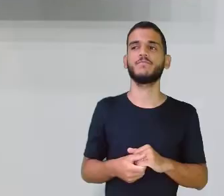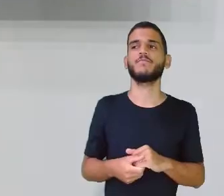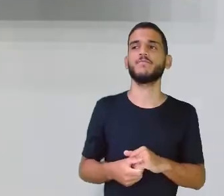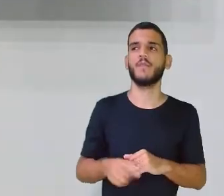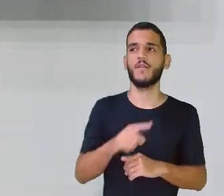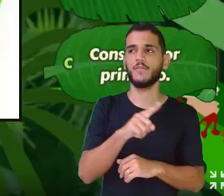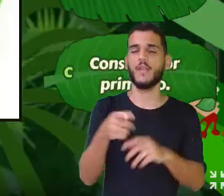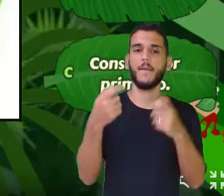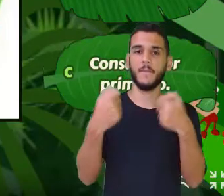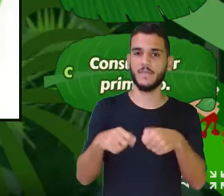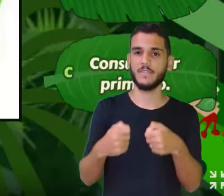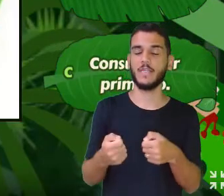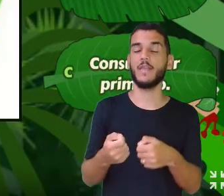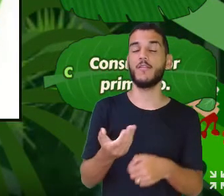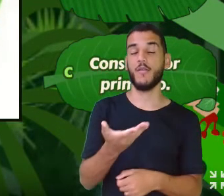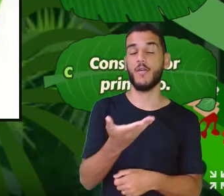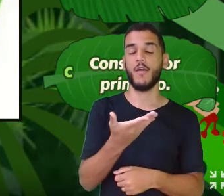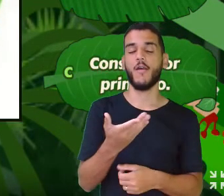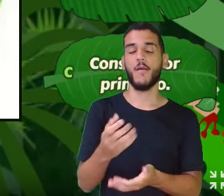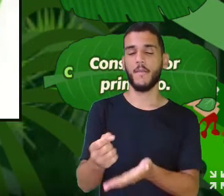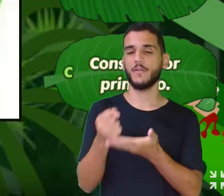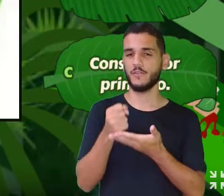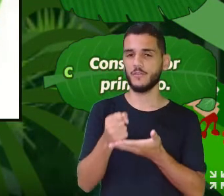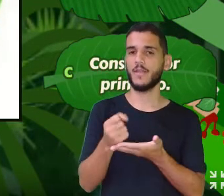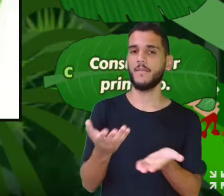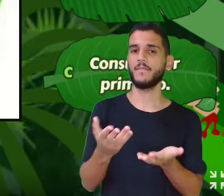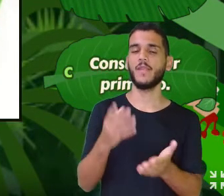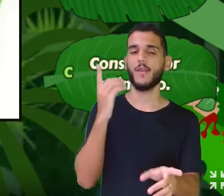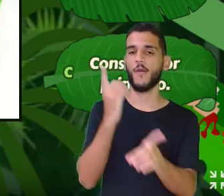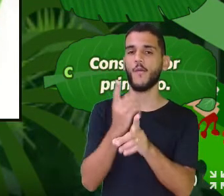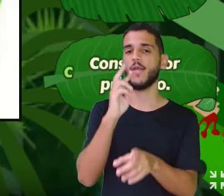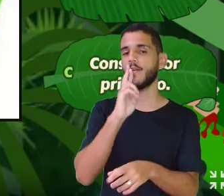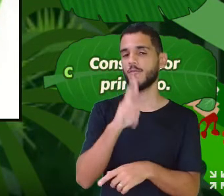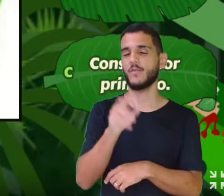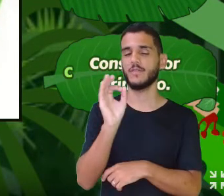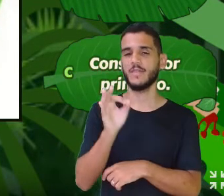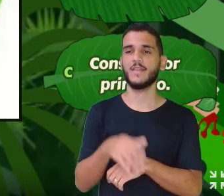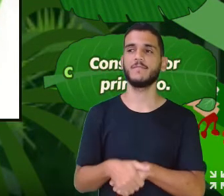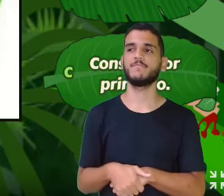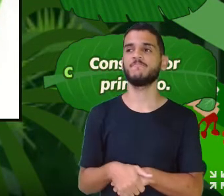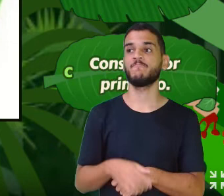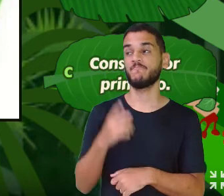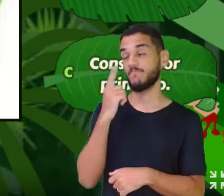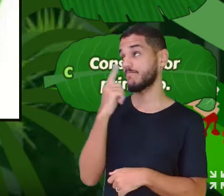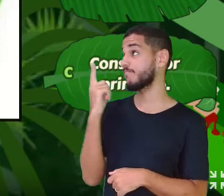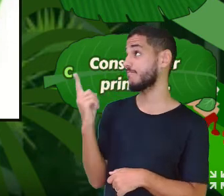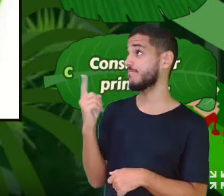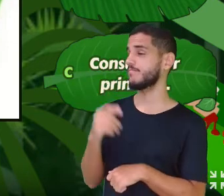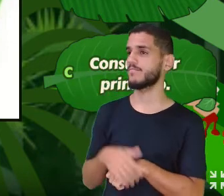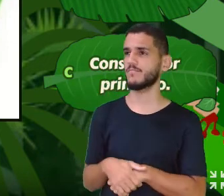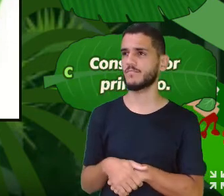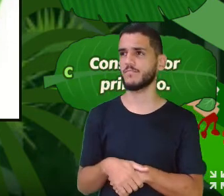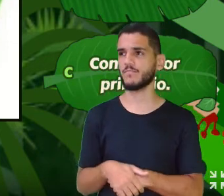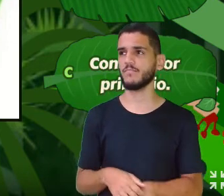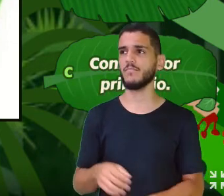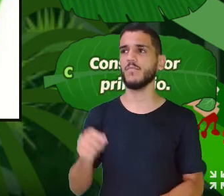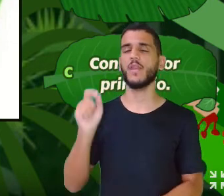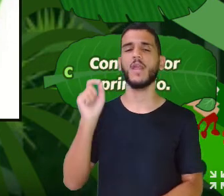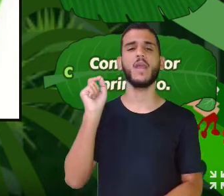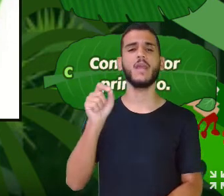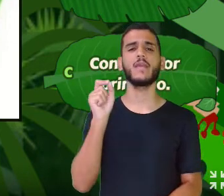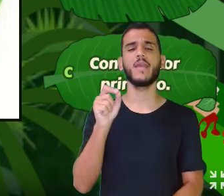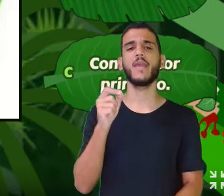me ajudar a descobrir qual é a resposta correta, tá certo? Então, quem é que se alimenta dos seres produtores?